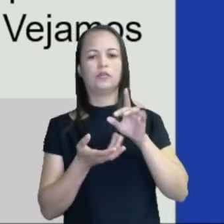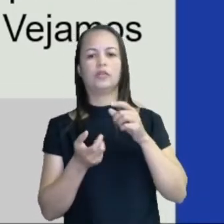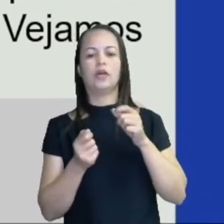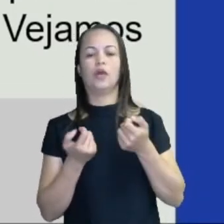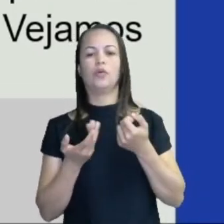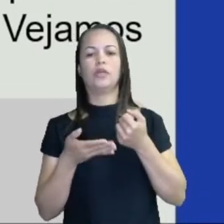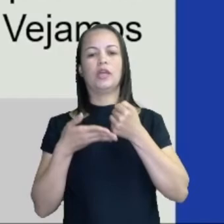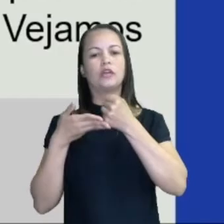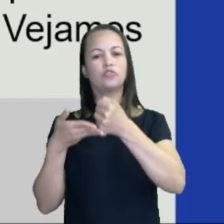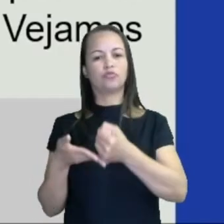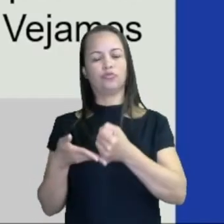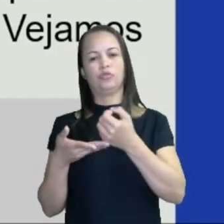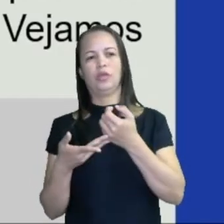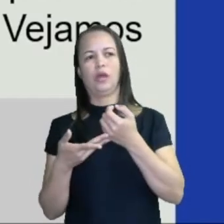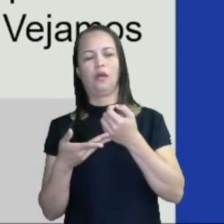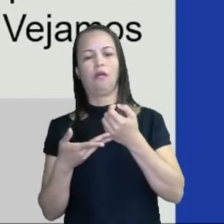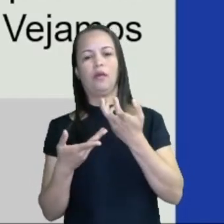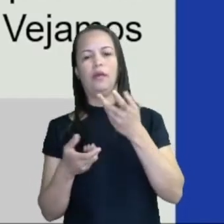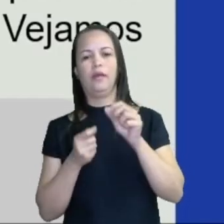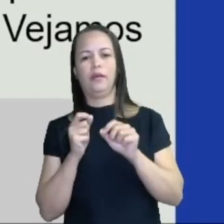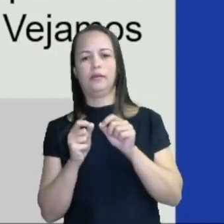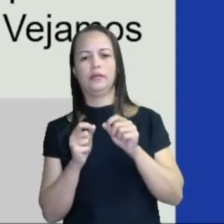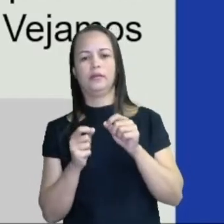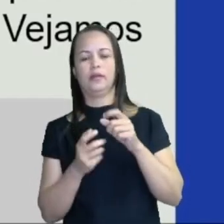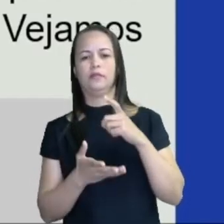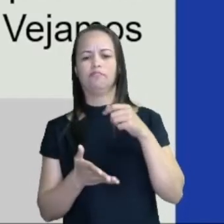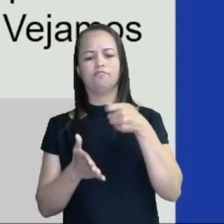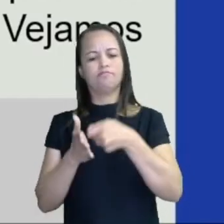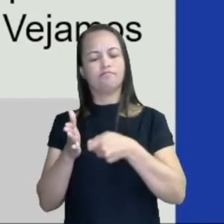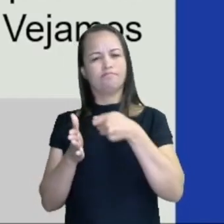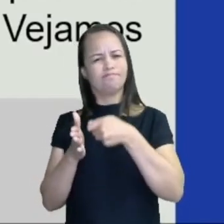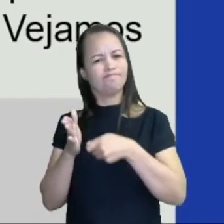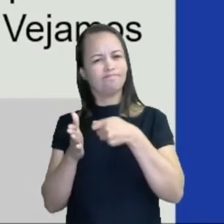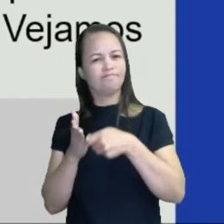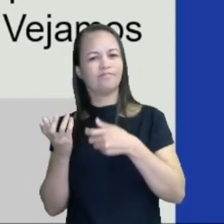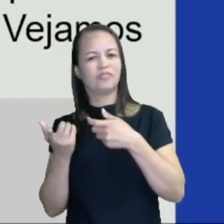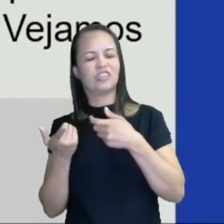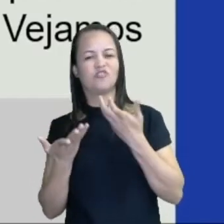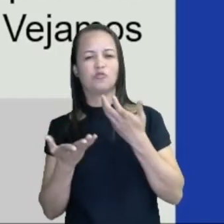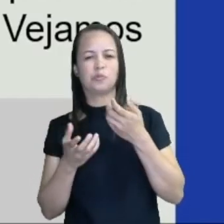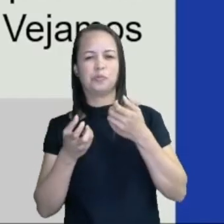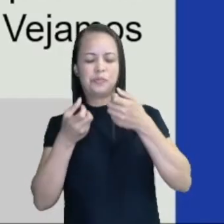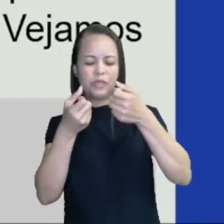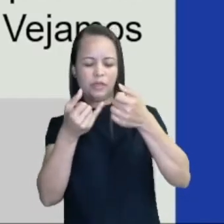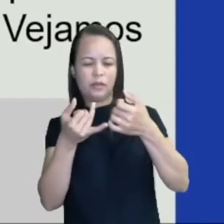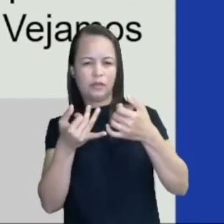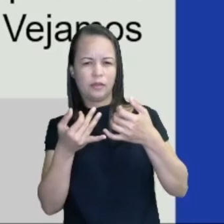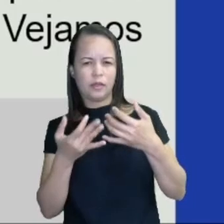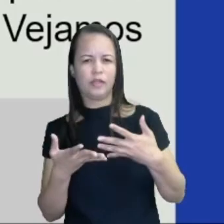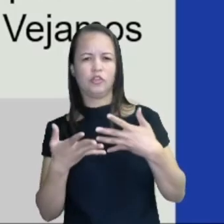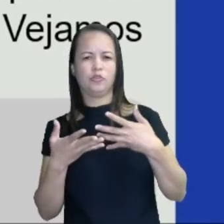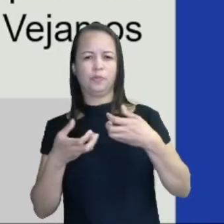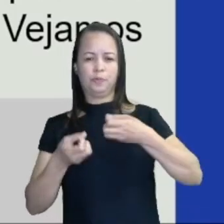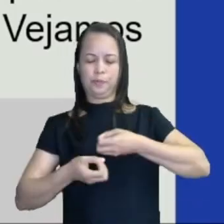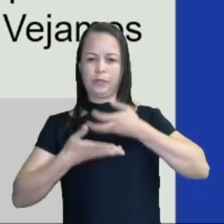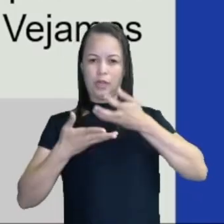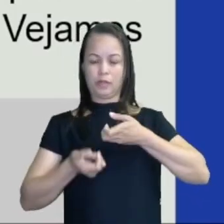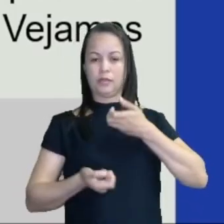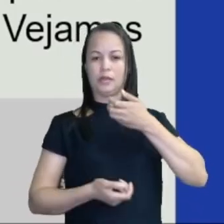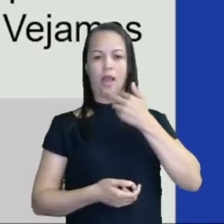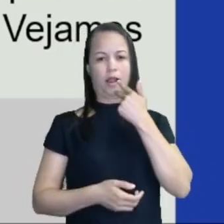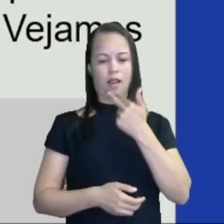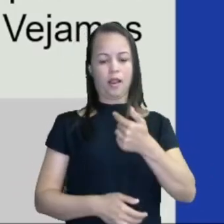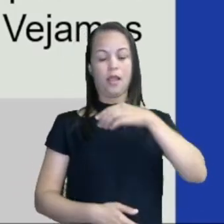auxiliam nessa tentativa de expressar a língua